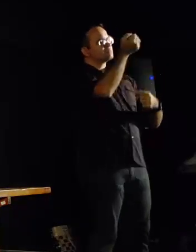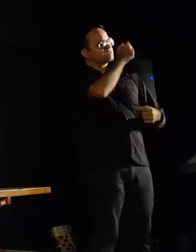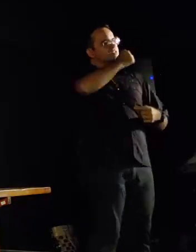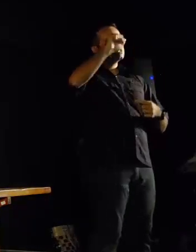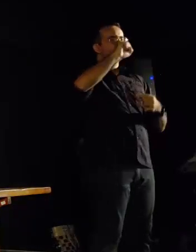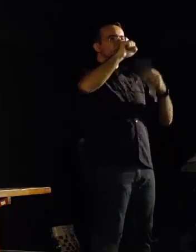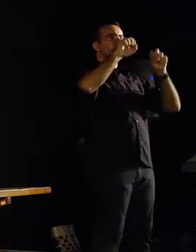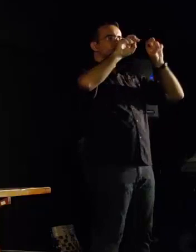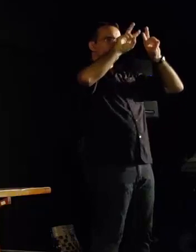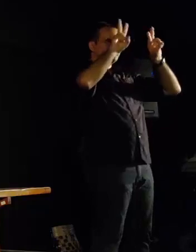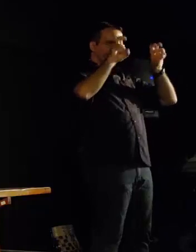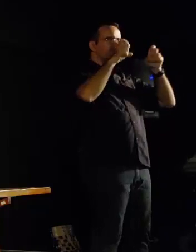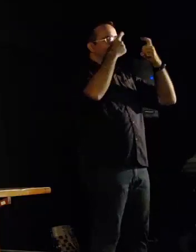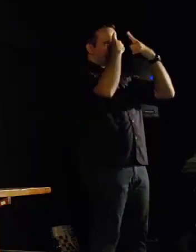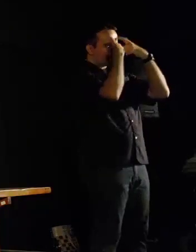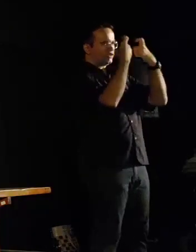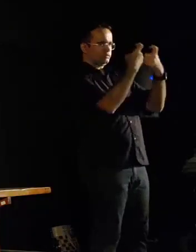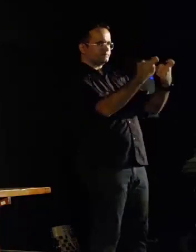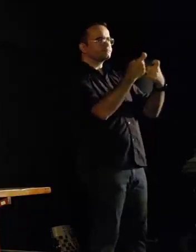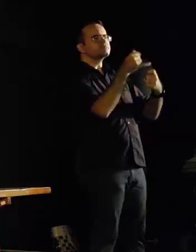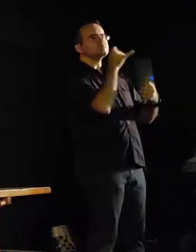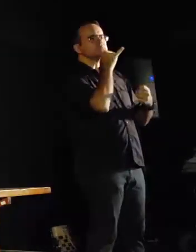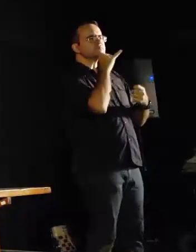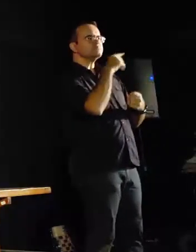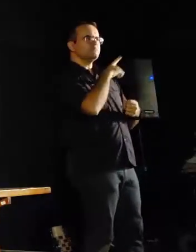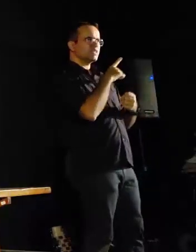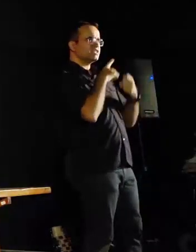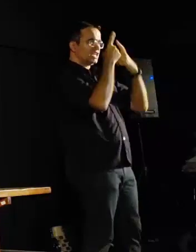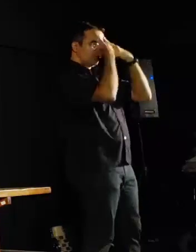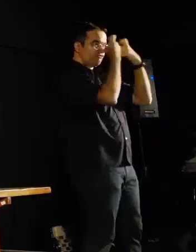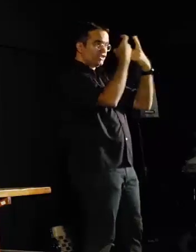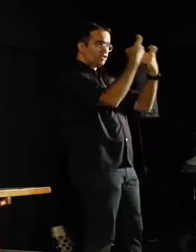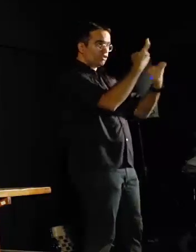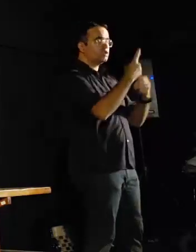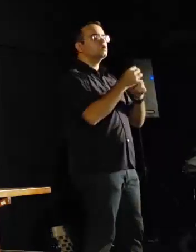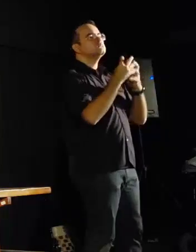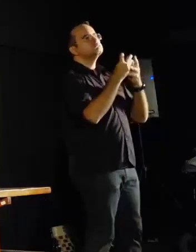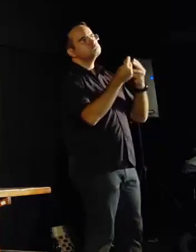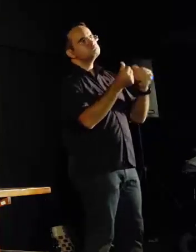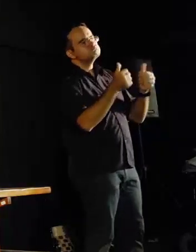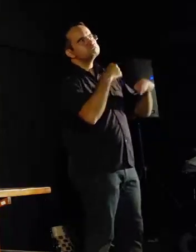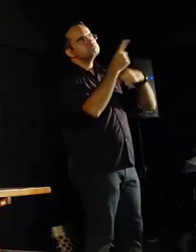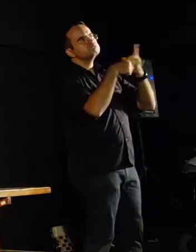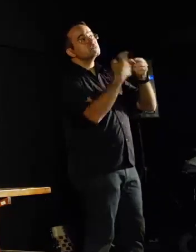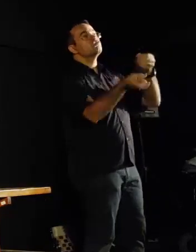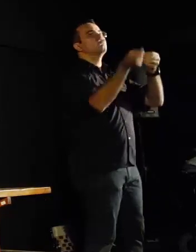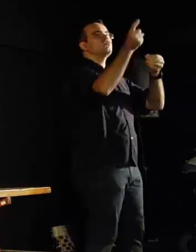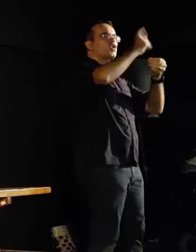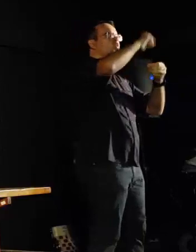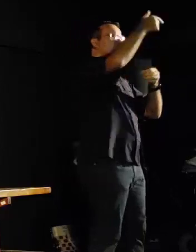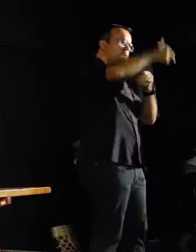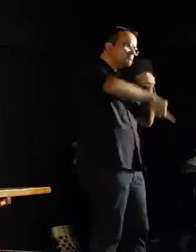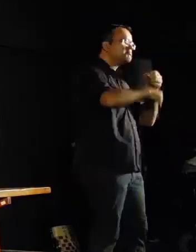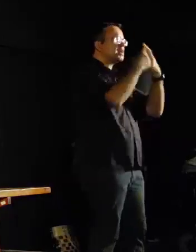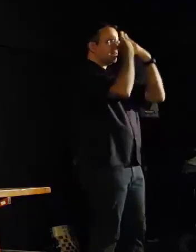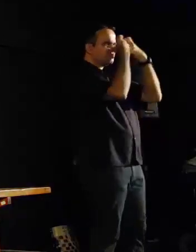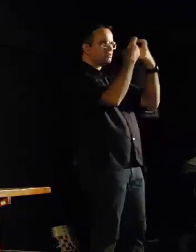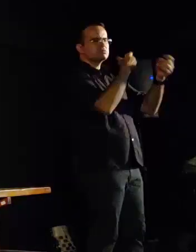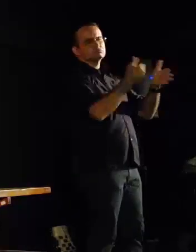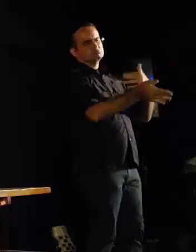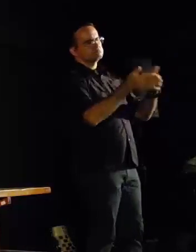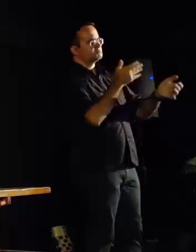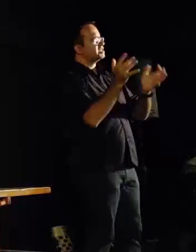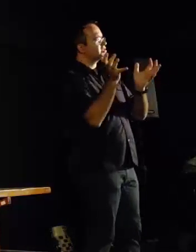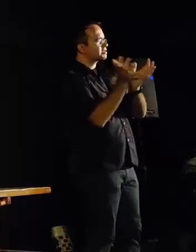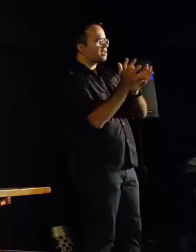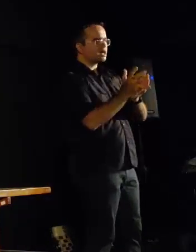Quer dizer, nós sabemos que há violências que voltam de maneira reiterada, independente de classe,